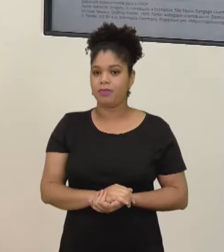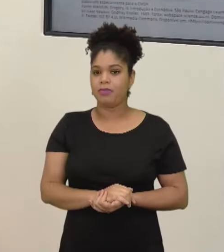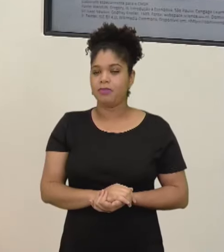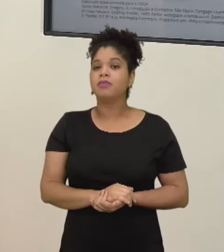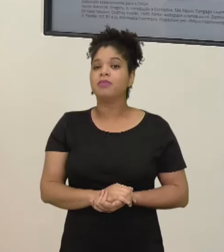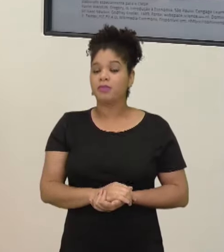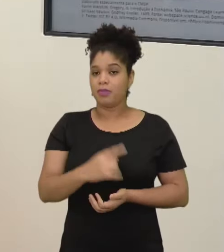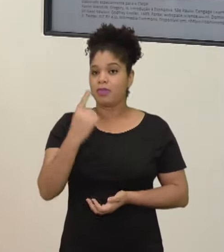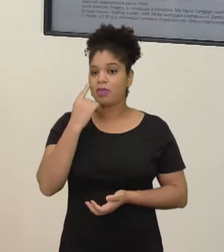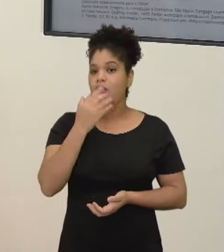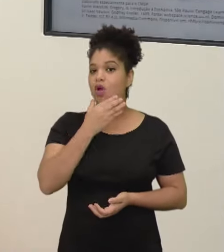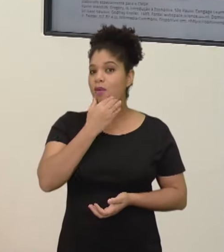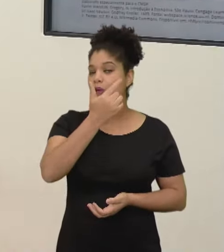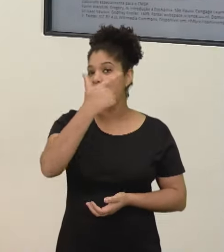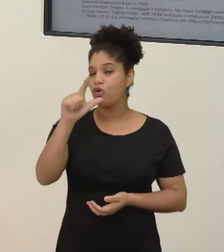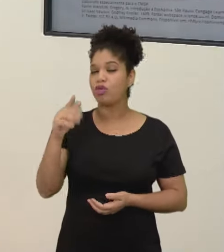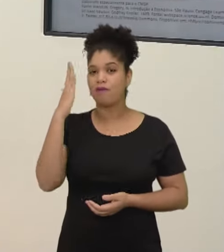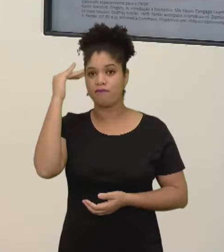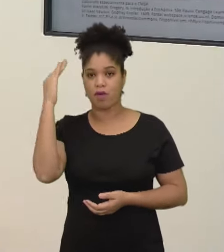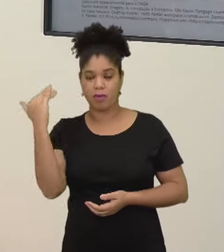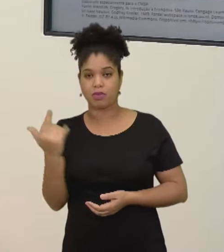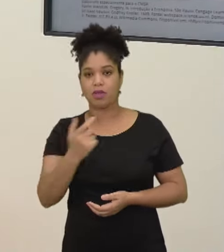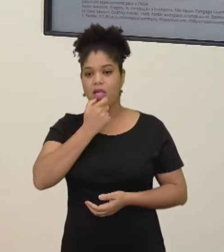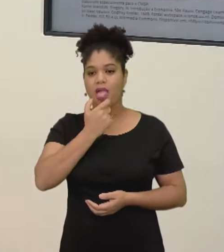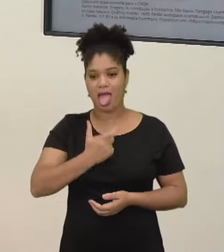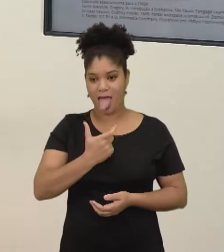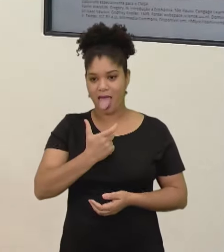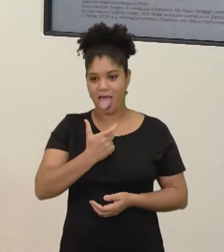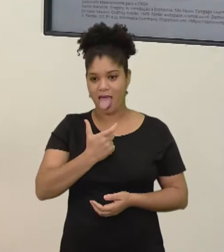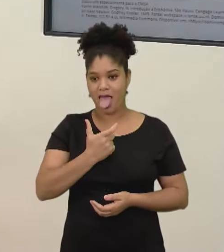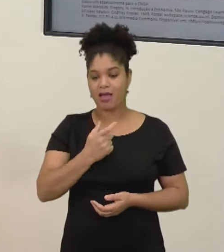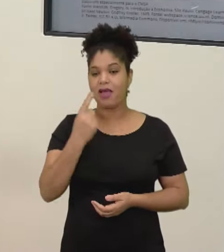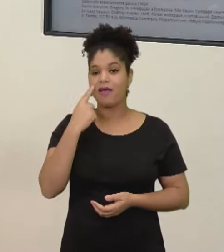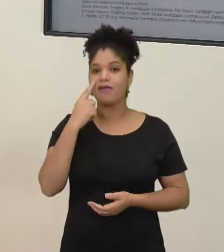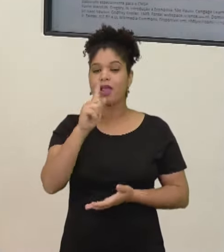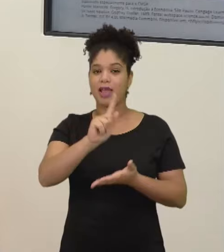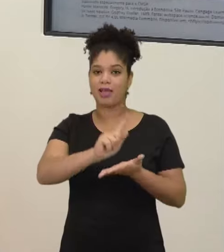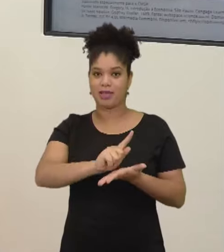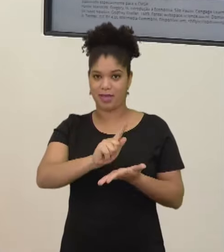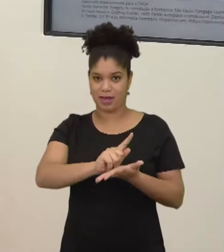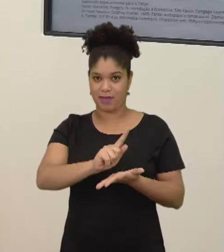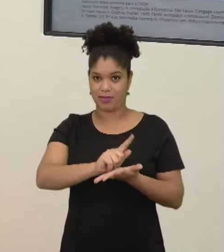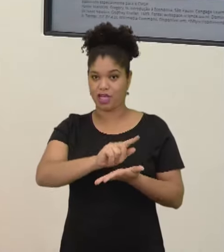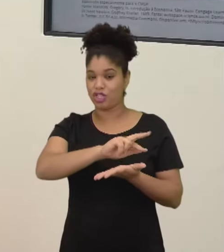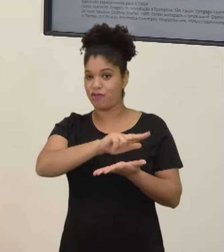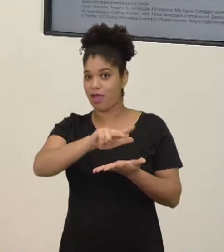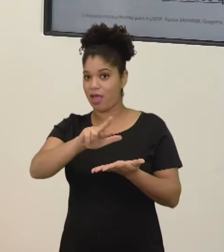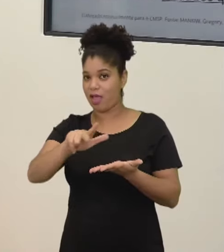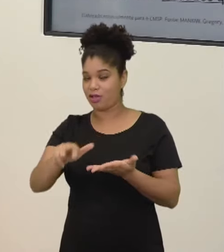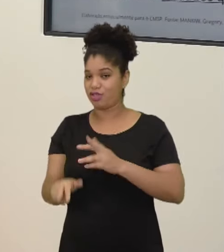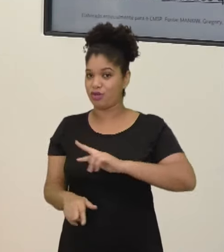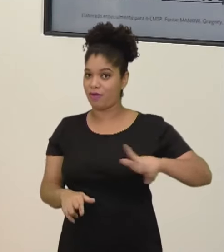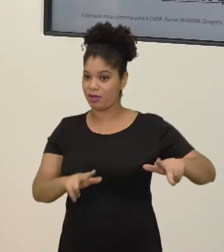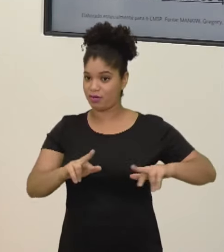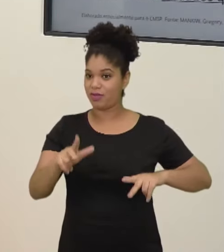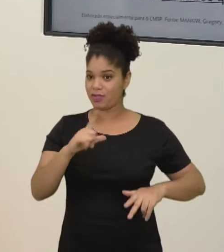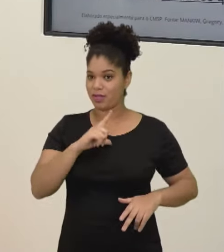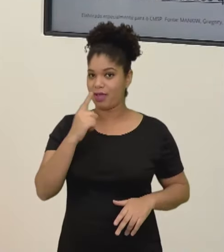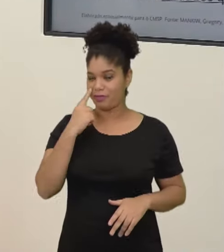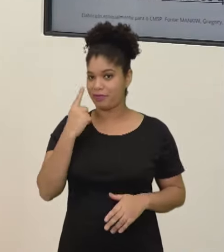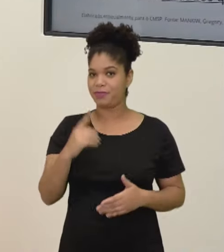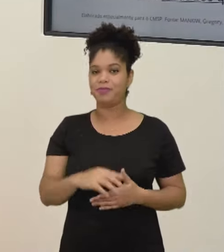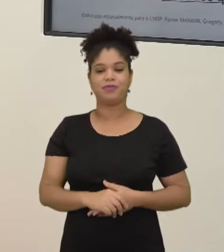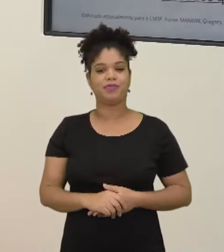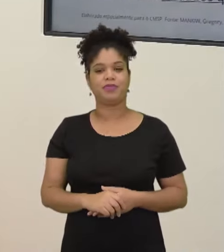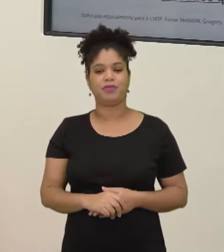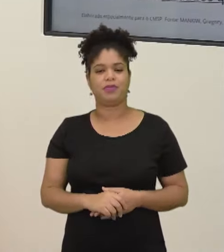embora tenha um cara lá chamado Einstein, que depois descobriu que a gravidade tem algumas coisas diferentes lá. Tá bom, mas e